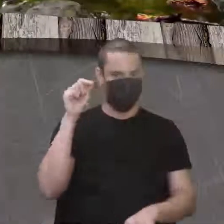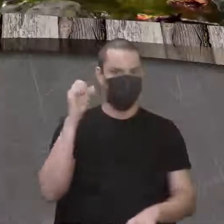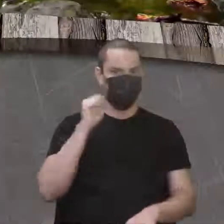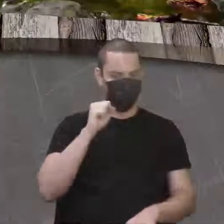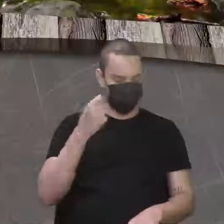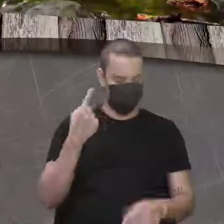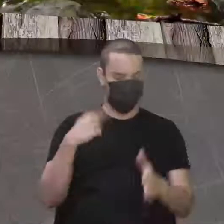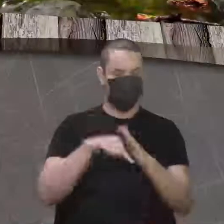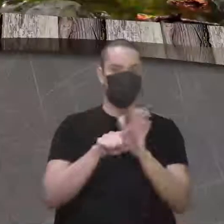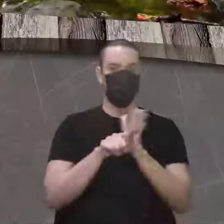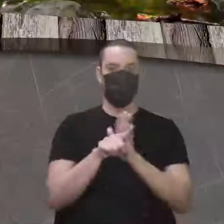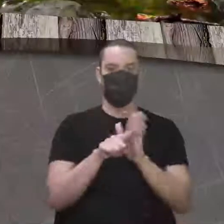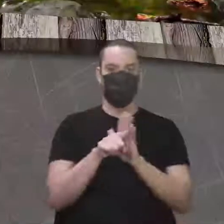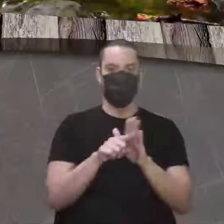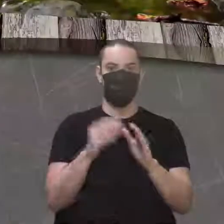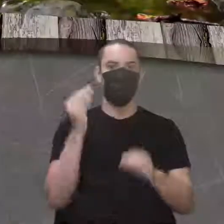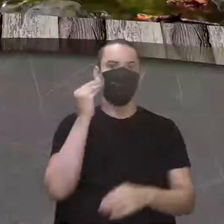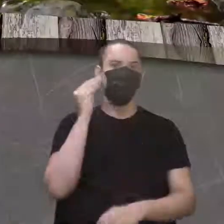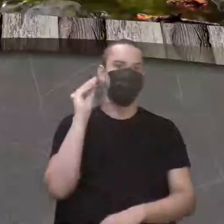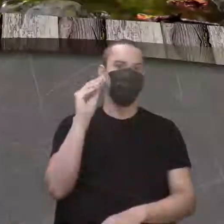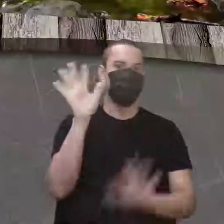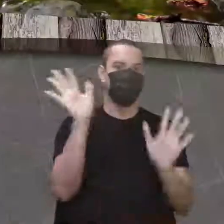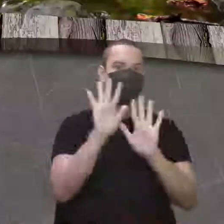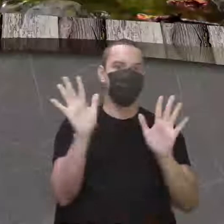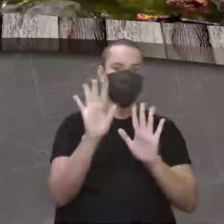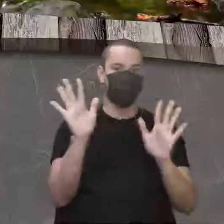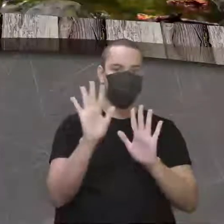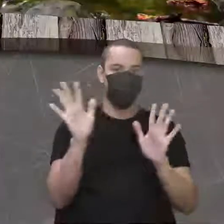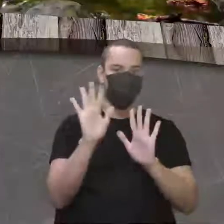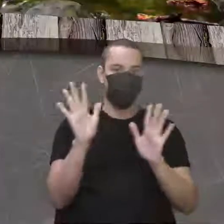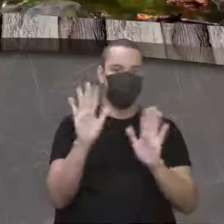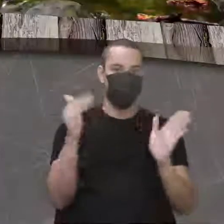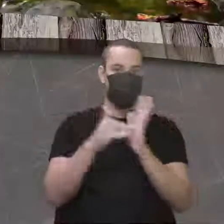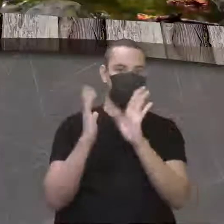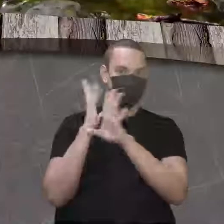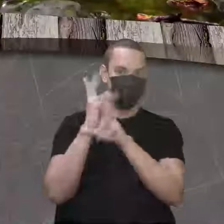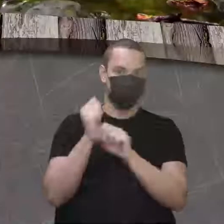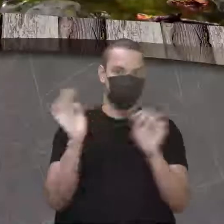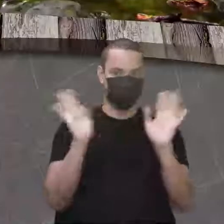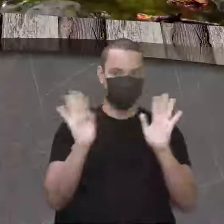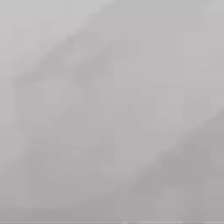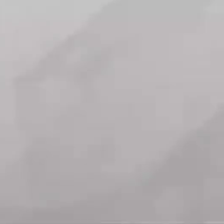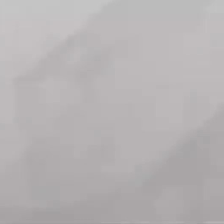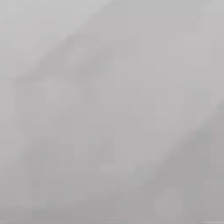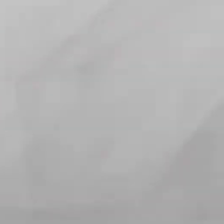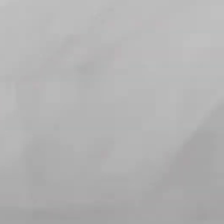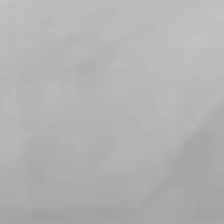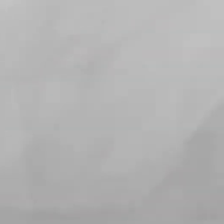vai fundo, tá bom? Beijo para você, galera, eu te aguardo já na nossa revisão. Tchau!